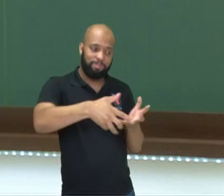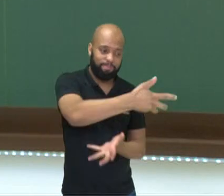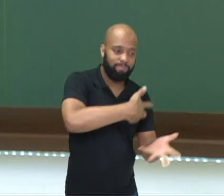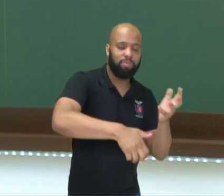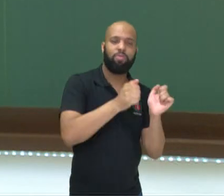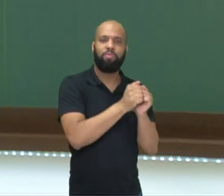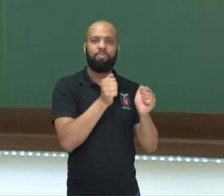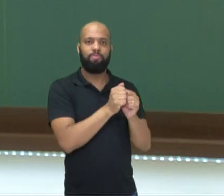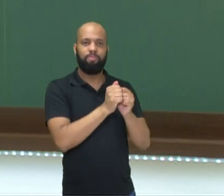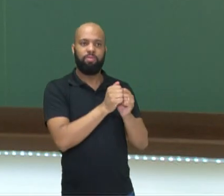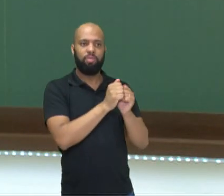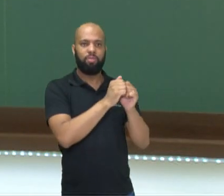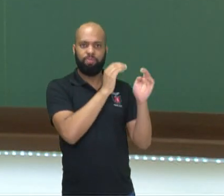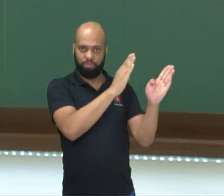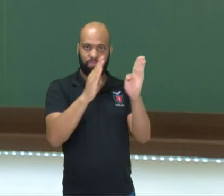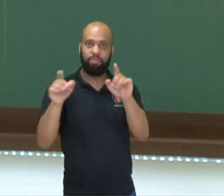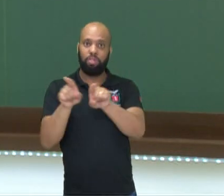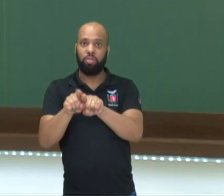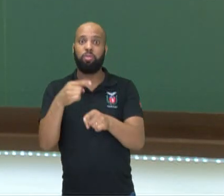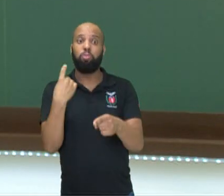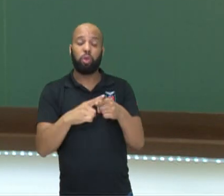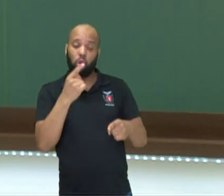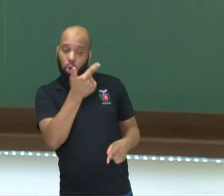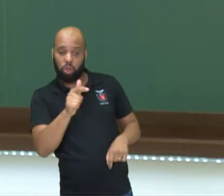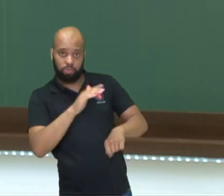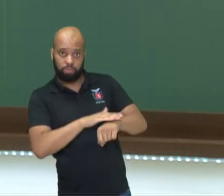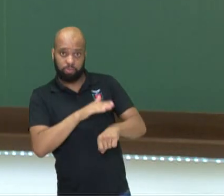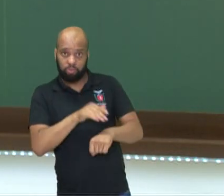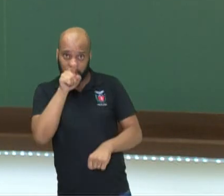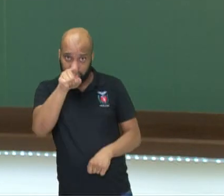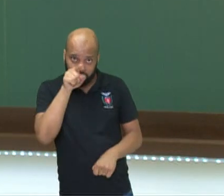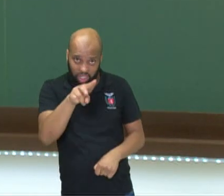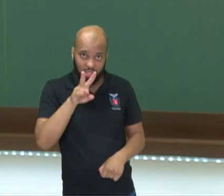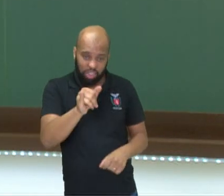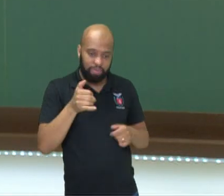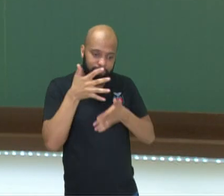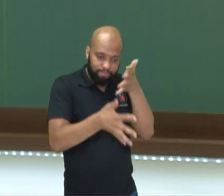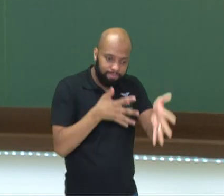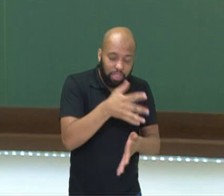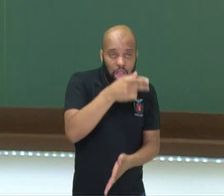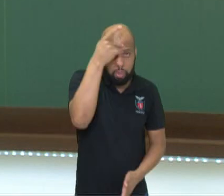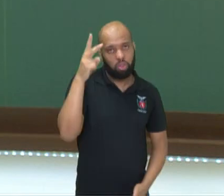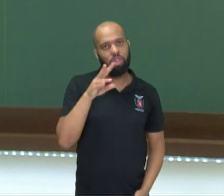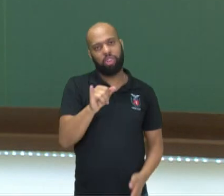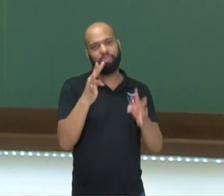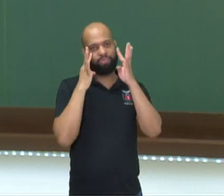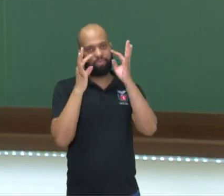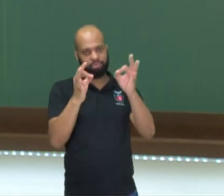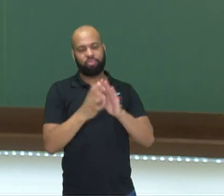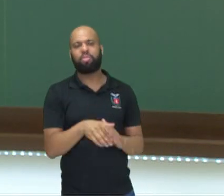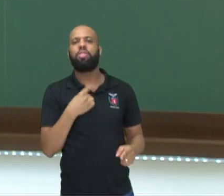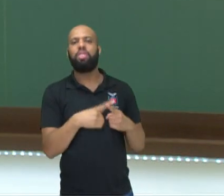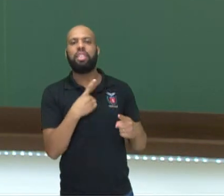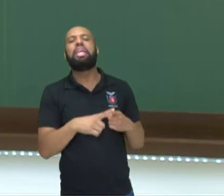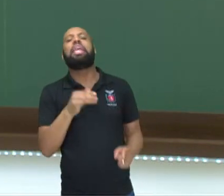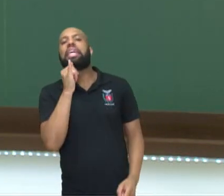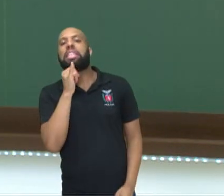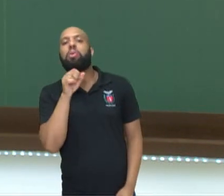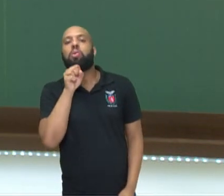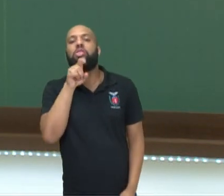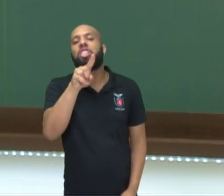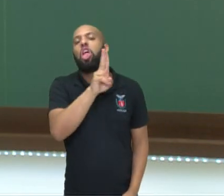te permite até ser ouvido num outro momento, porque ninguém vai dar bola, ninguém vai escutar uma pessoa que nunca